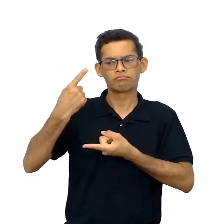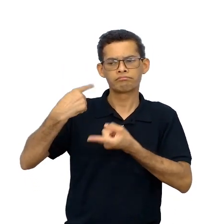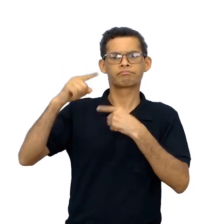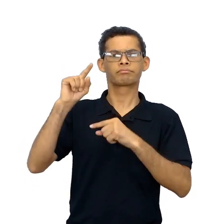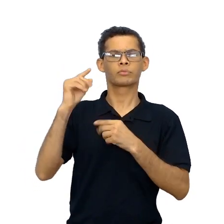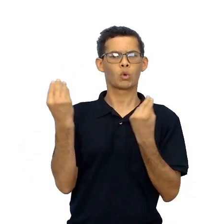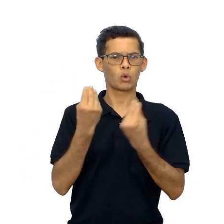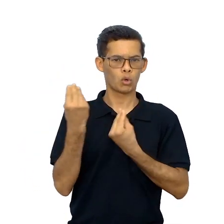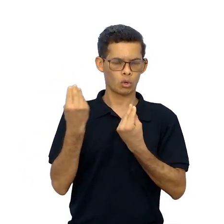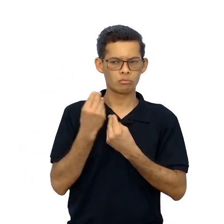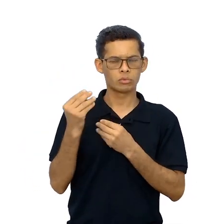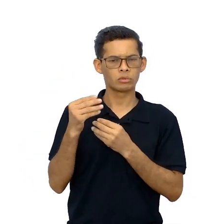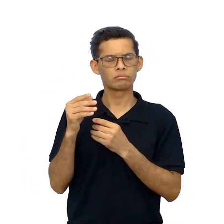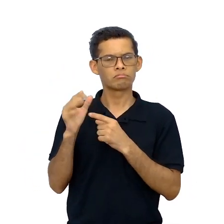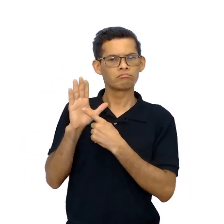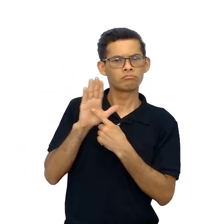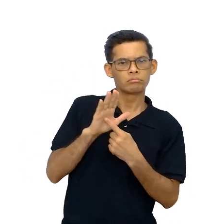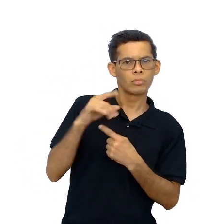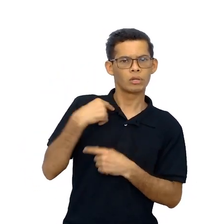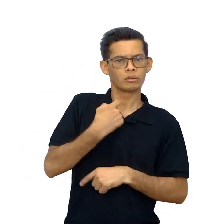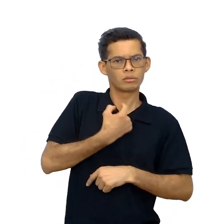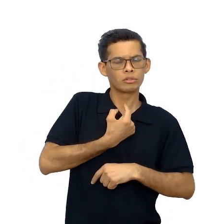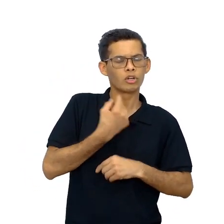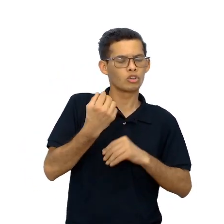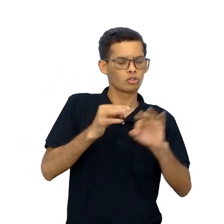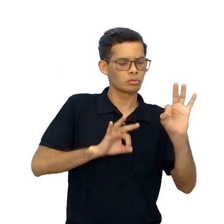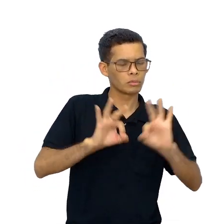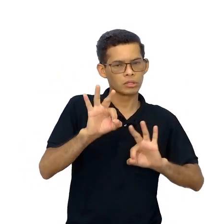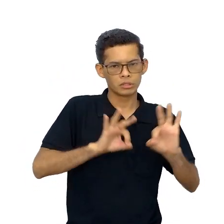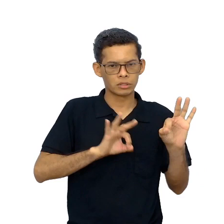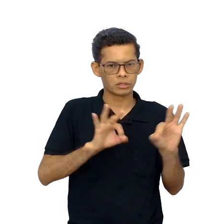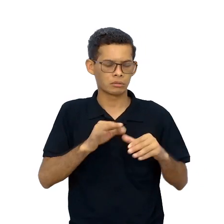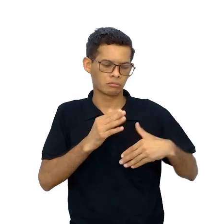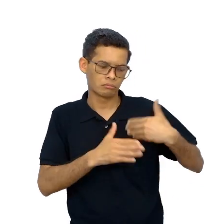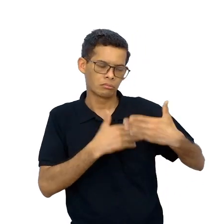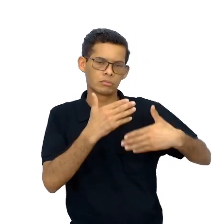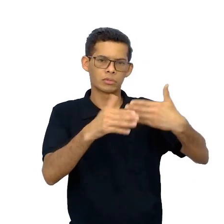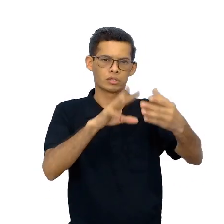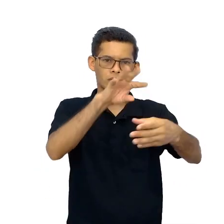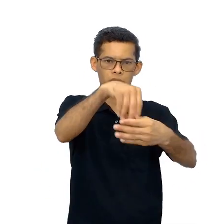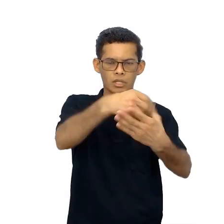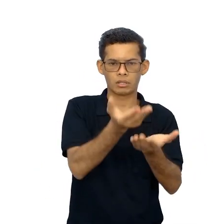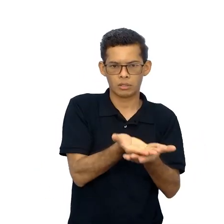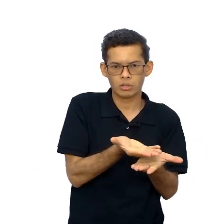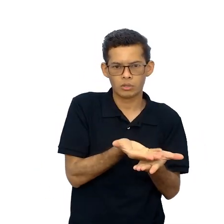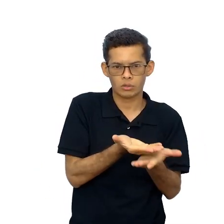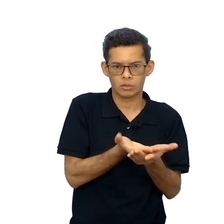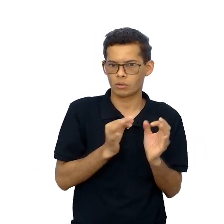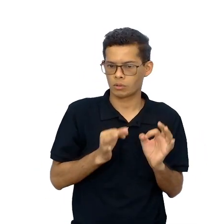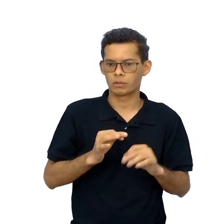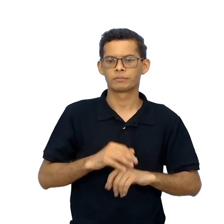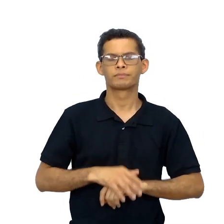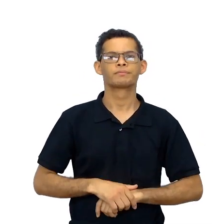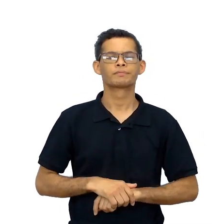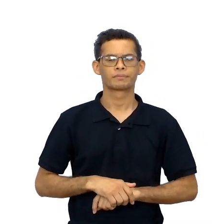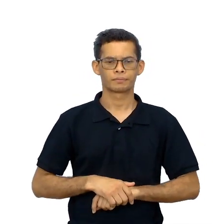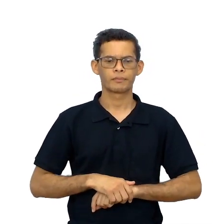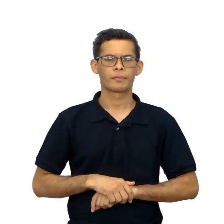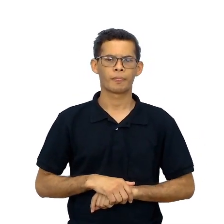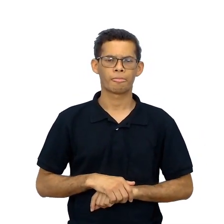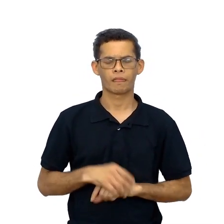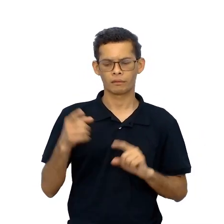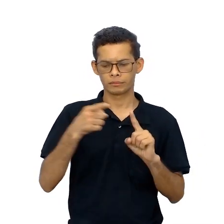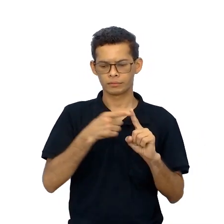dar direcionamento aí às nossos planejamentos, né, nas nossas escolas. Bom, na semana de